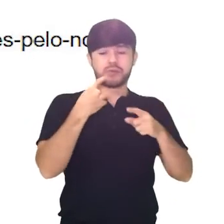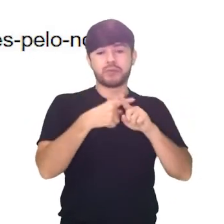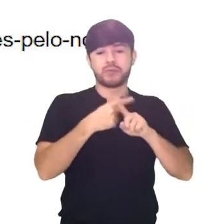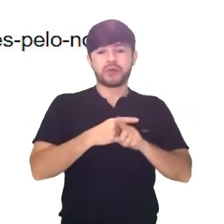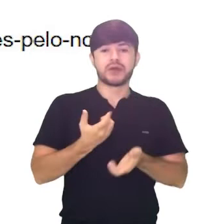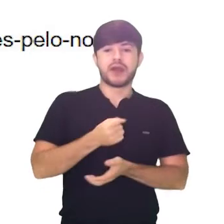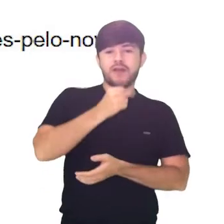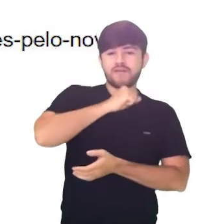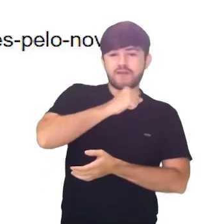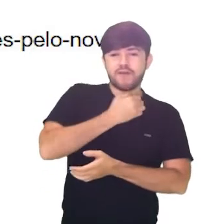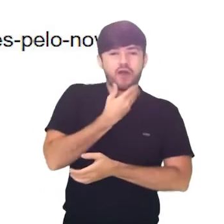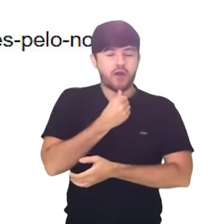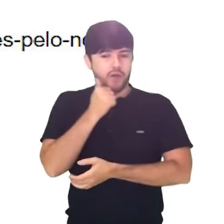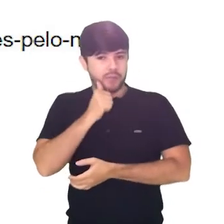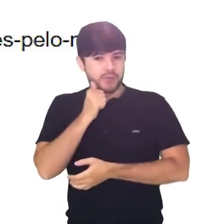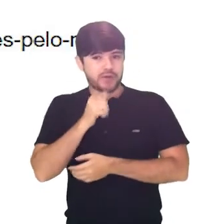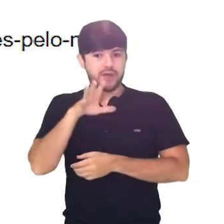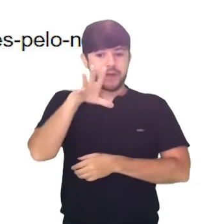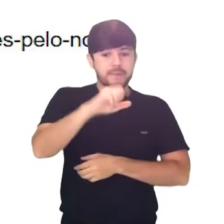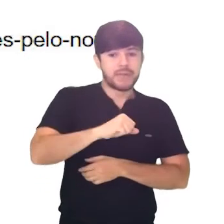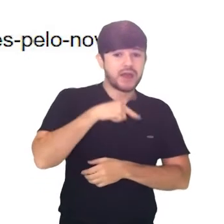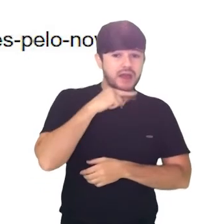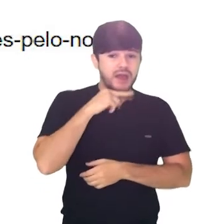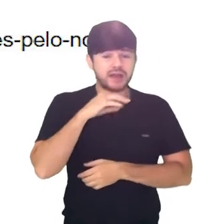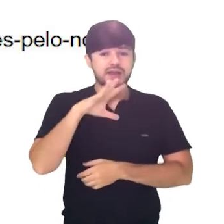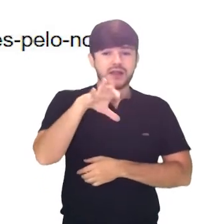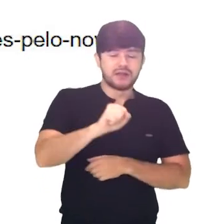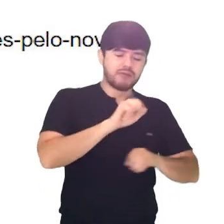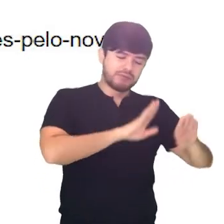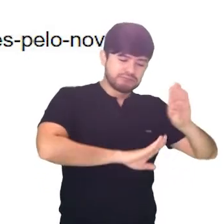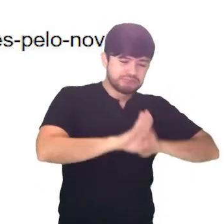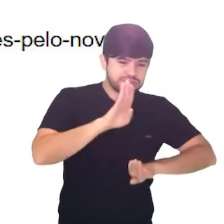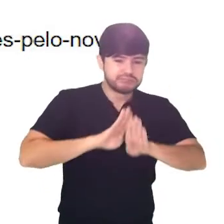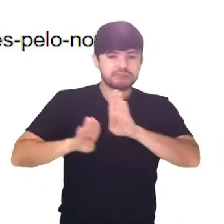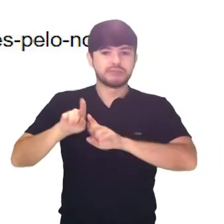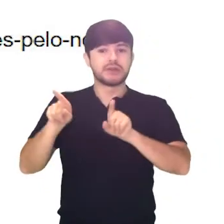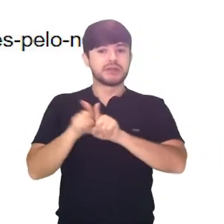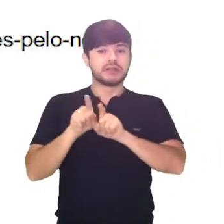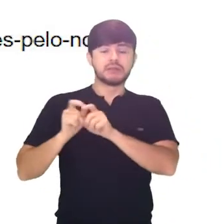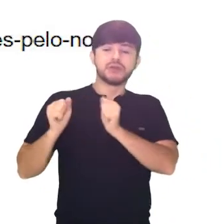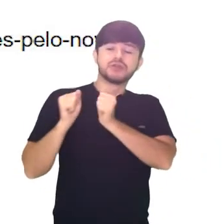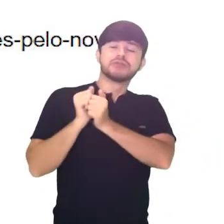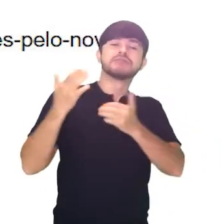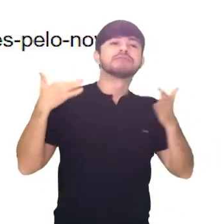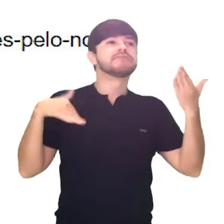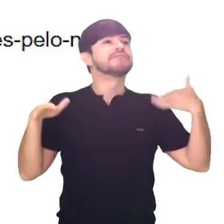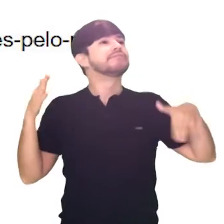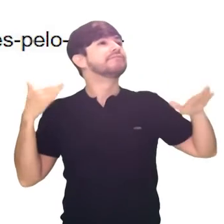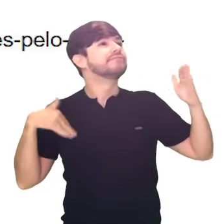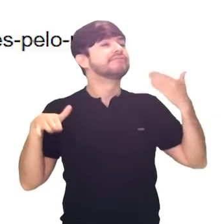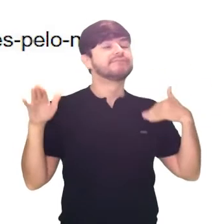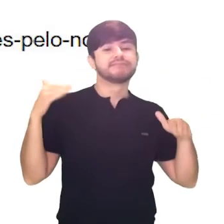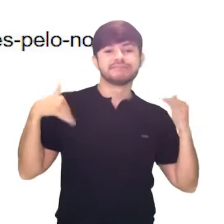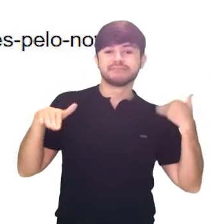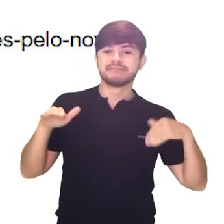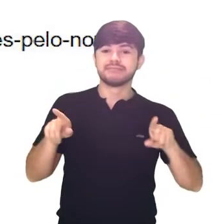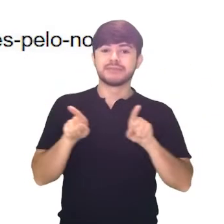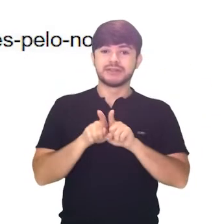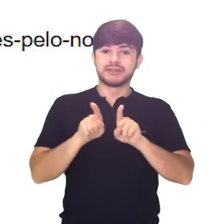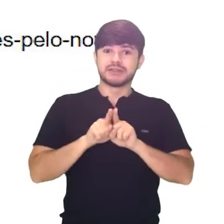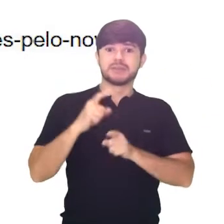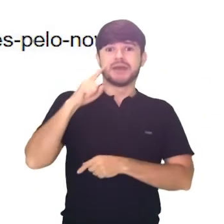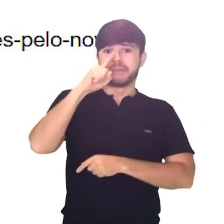avós e avós vão pegar os netos na escola, cuidar deles, talvez fazer compras para os filhos de 30 a 40 anos,